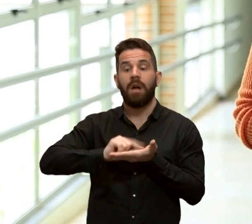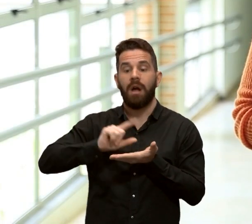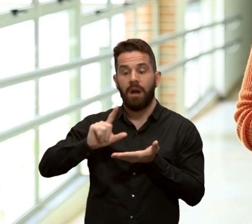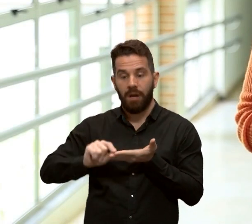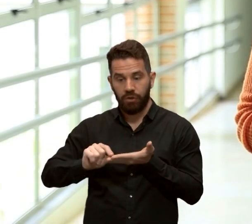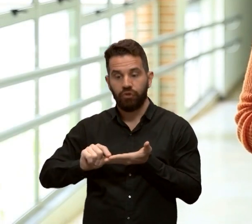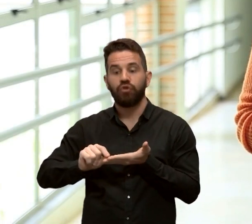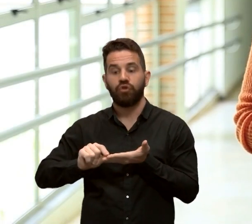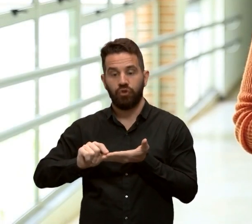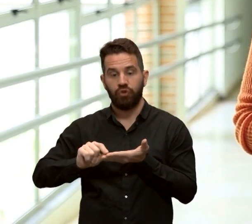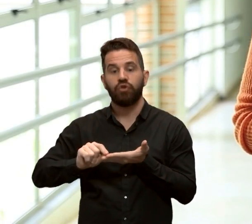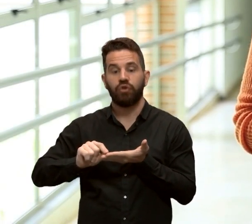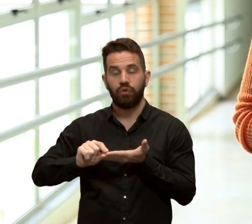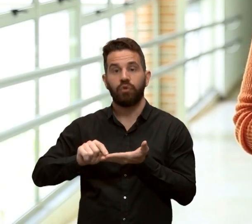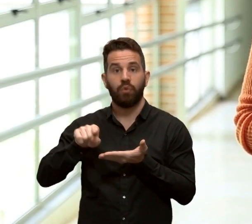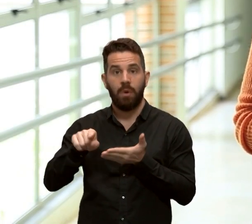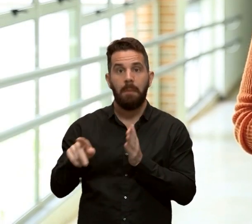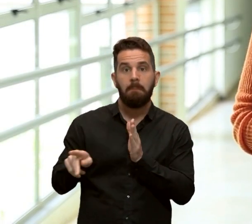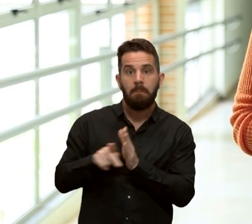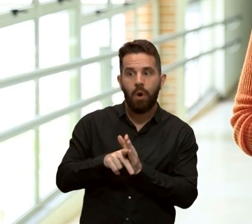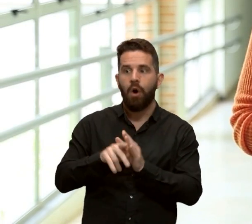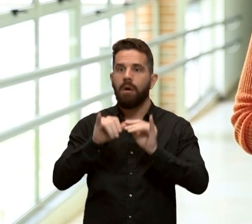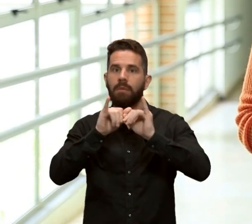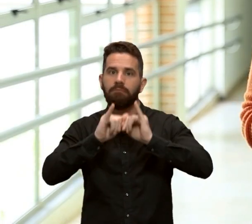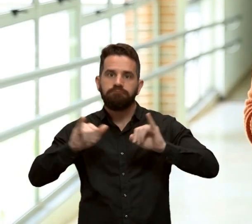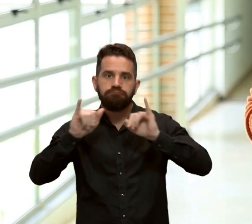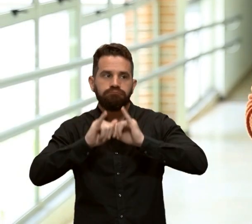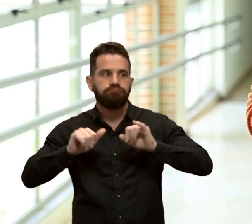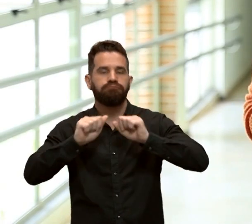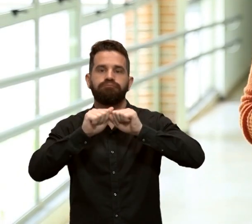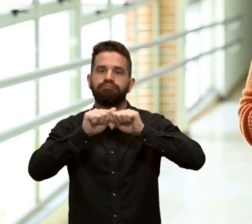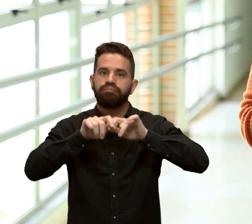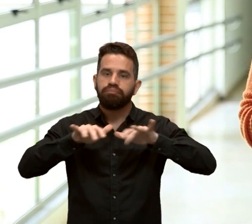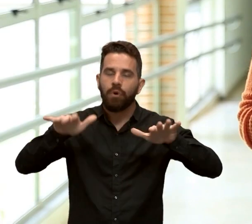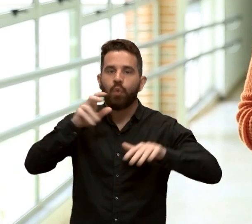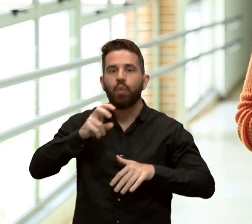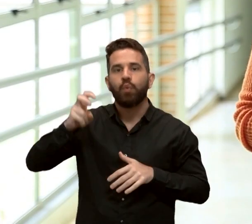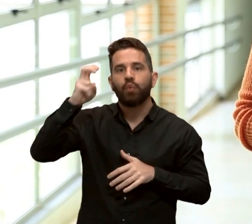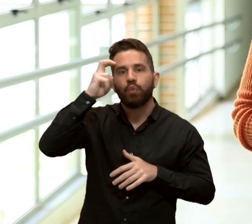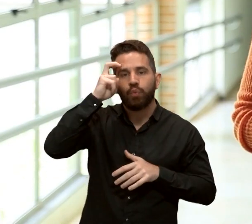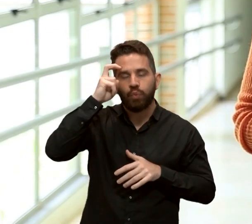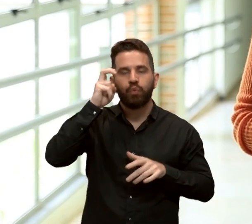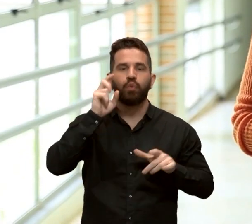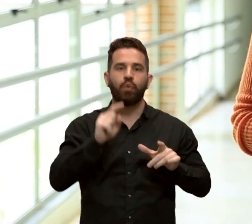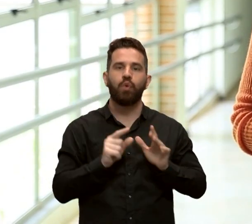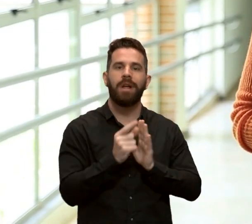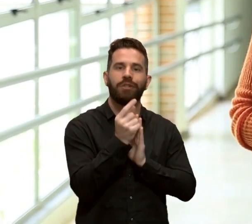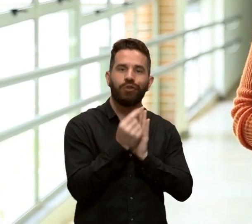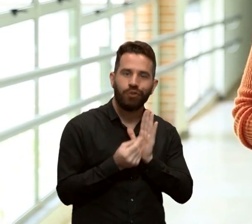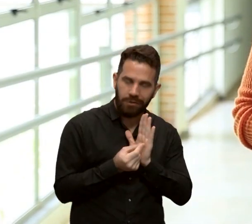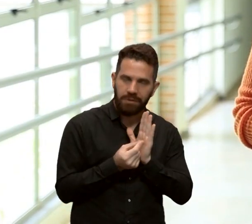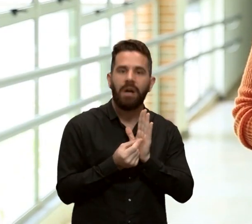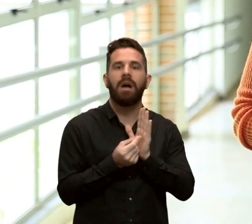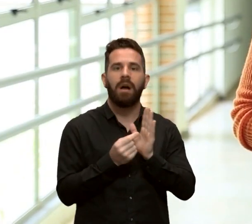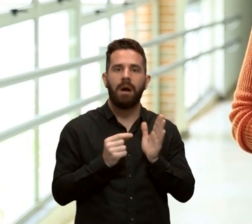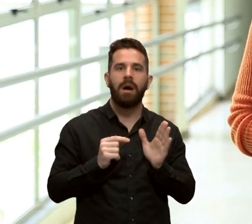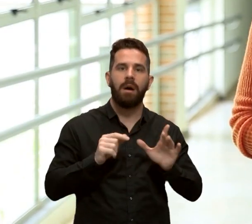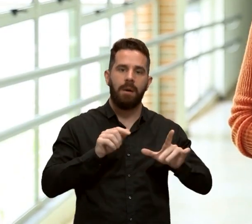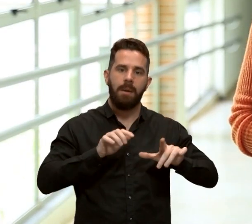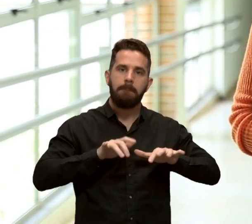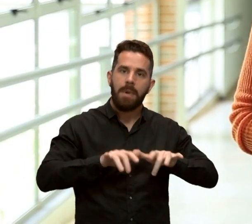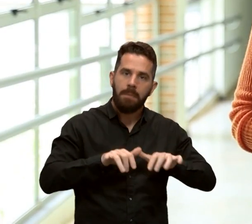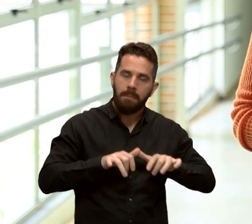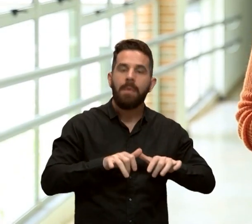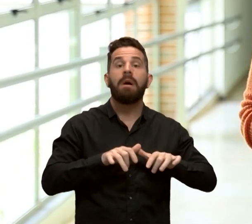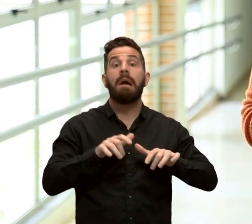Mídia, a descentralização da cultura digital, que será publicado no próximo ano, foi prorrogado até o dia 24 de